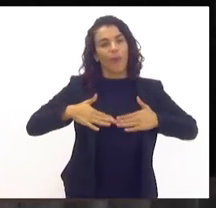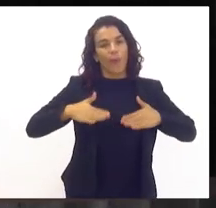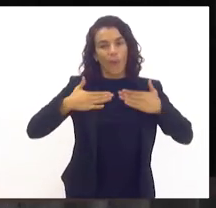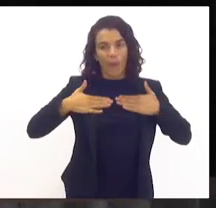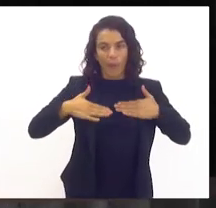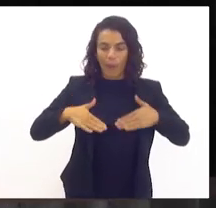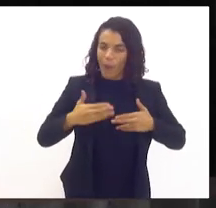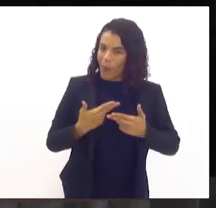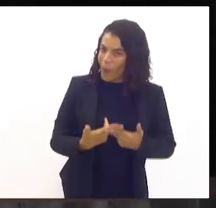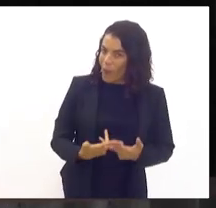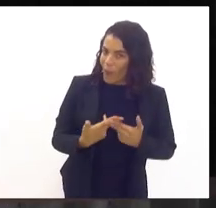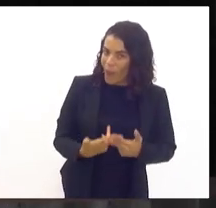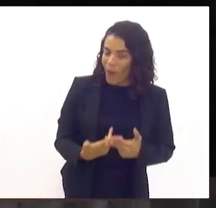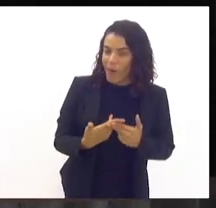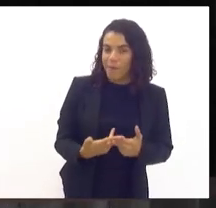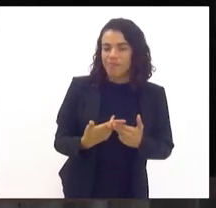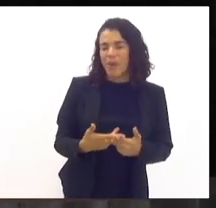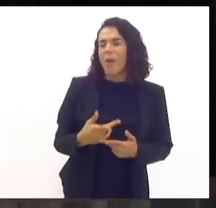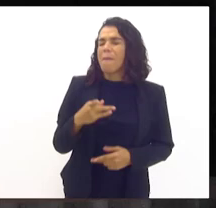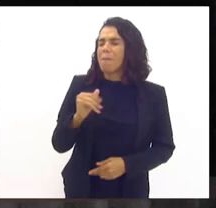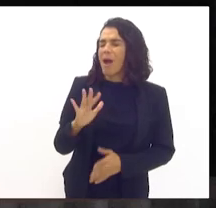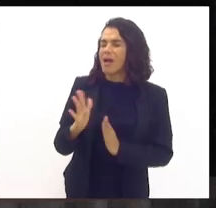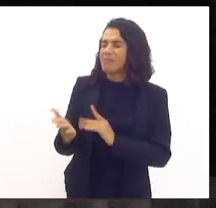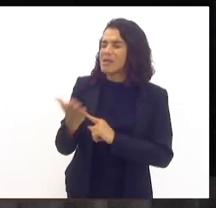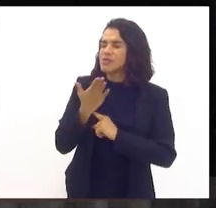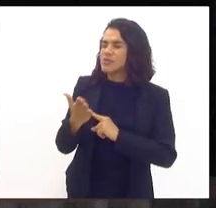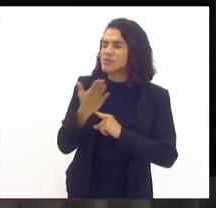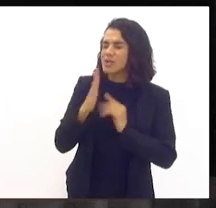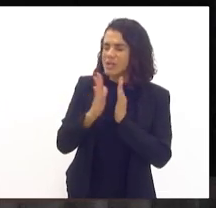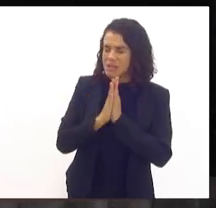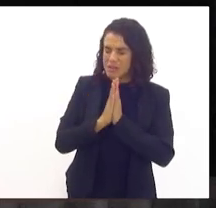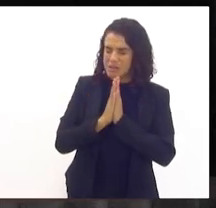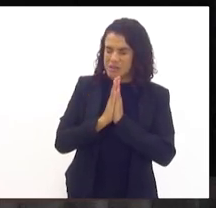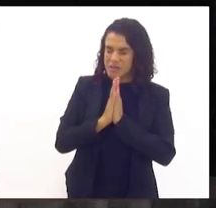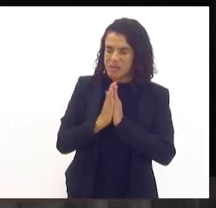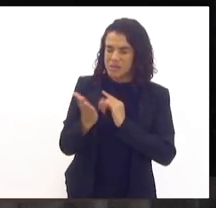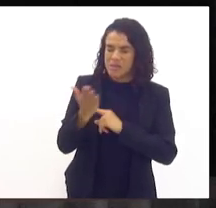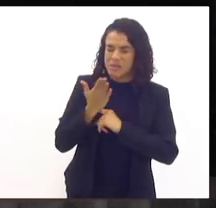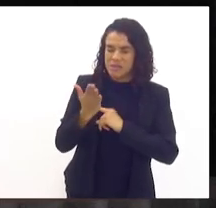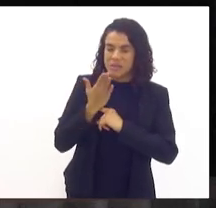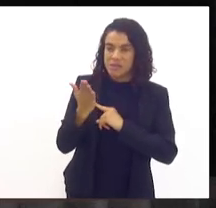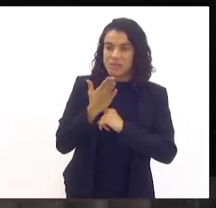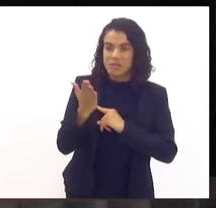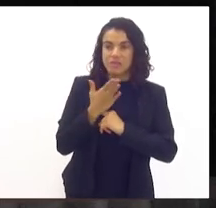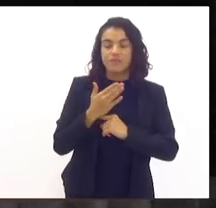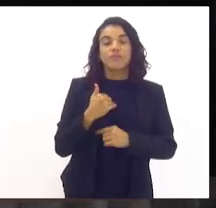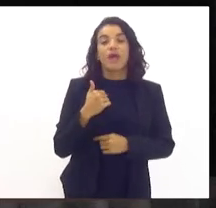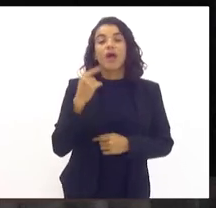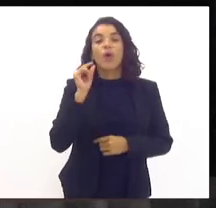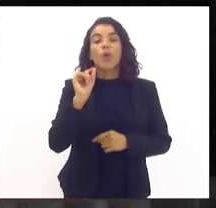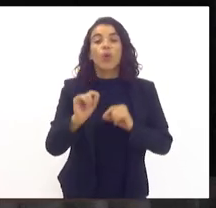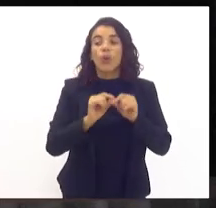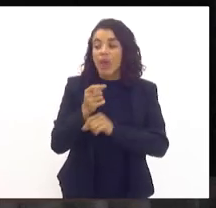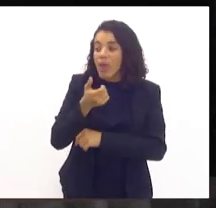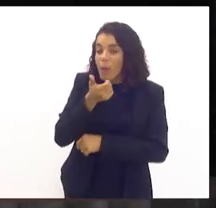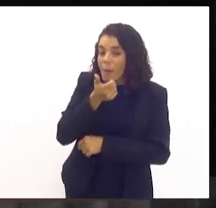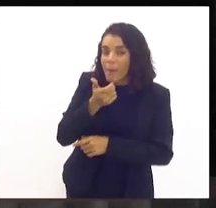de conhecer. Falei, pô, pai, me ajuda nesse momento, me ajuda. E aí eu tive a saber o seguinte, pô, com quem eu